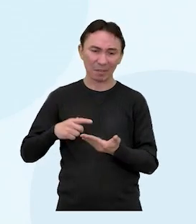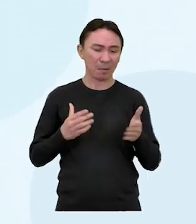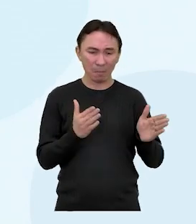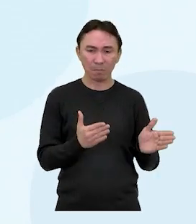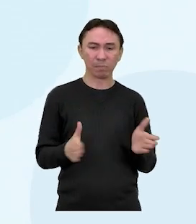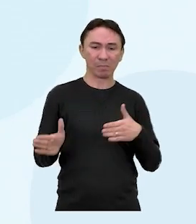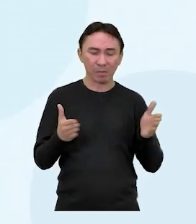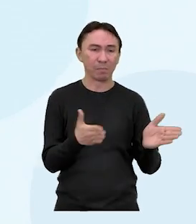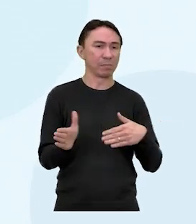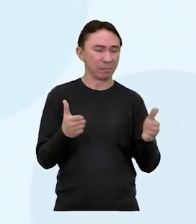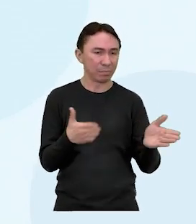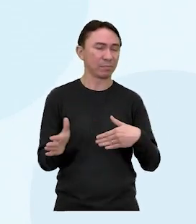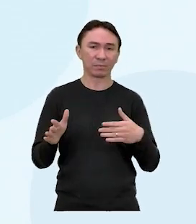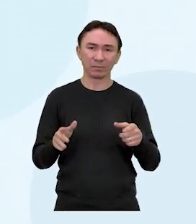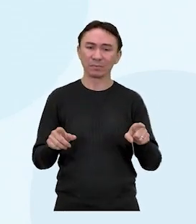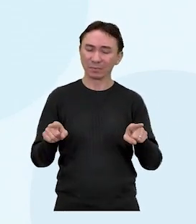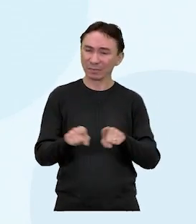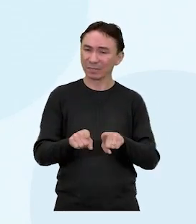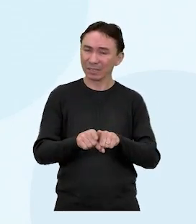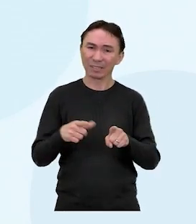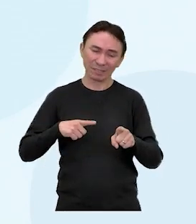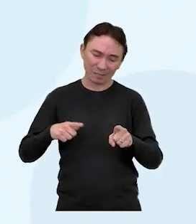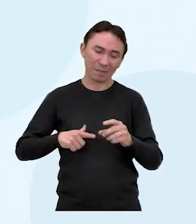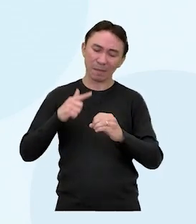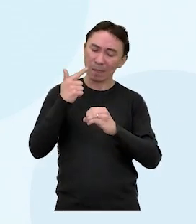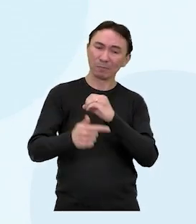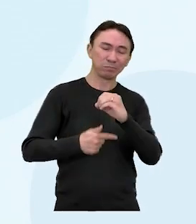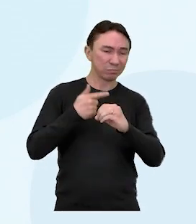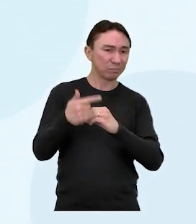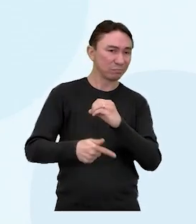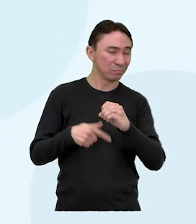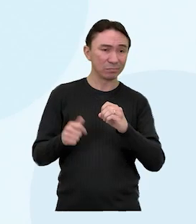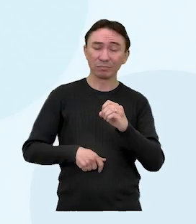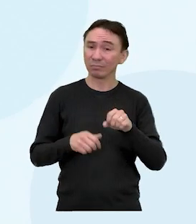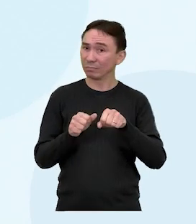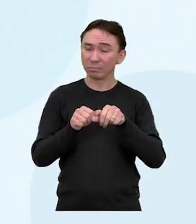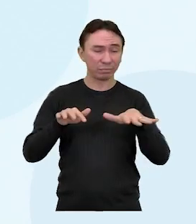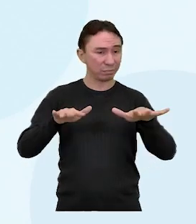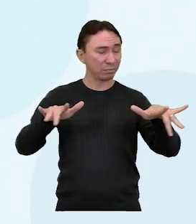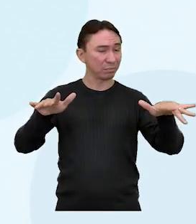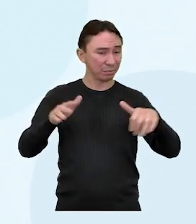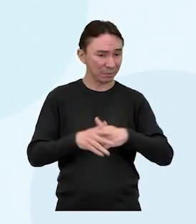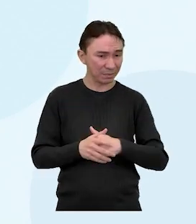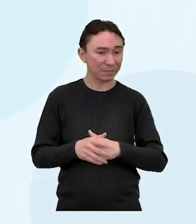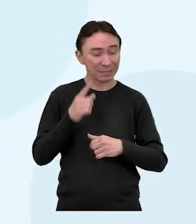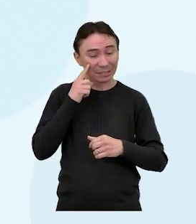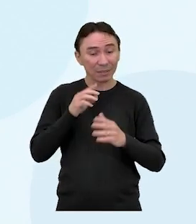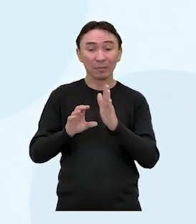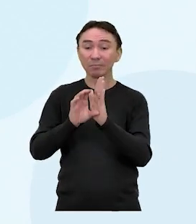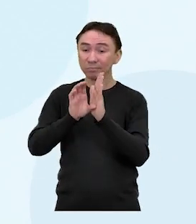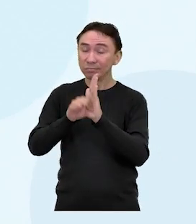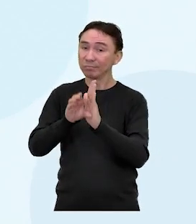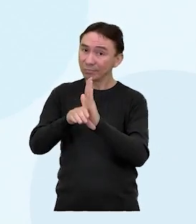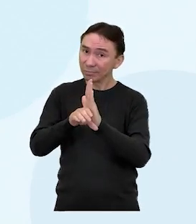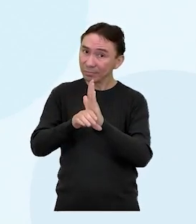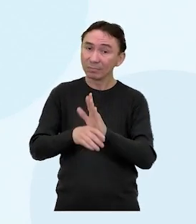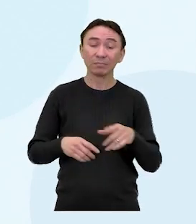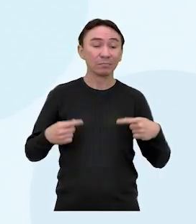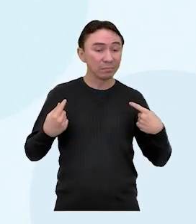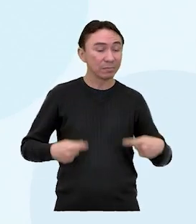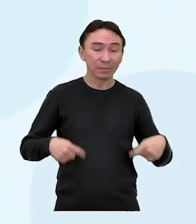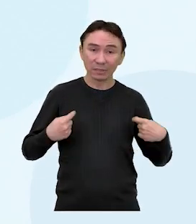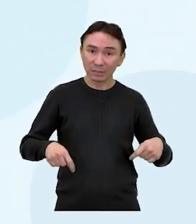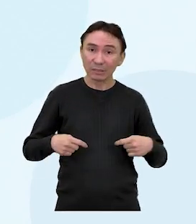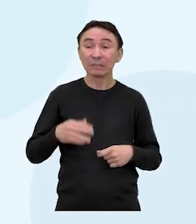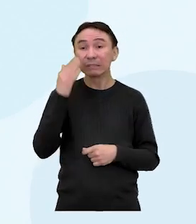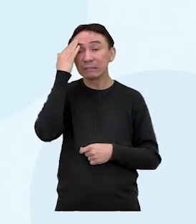e reprodução do meio geográfico. Então, para compreender e analisar esse conceito, é necessário entender a